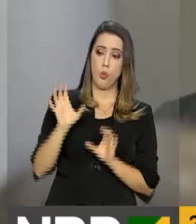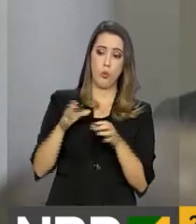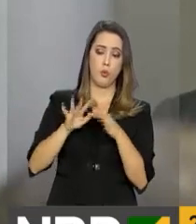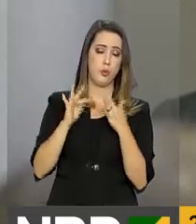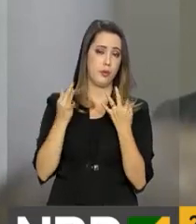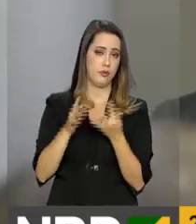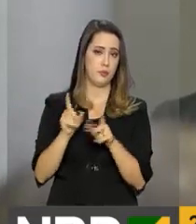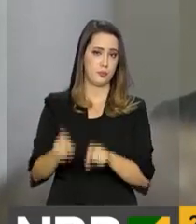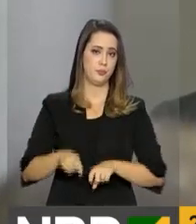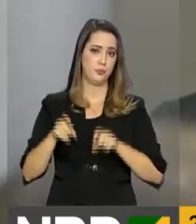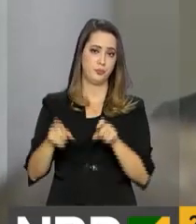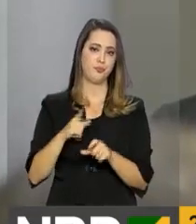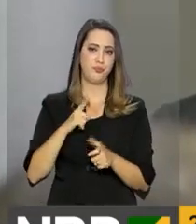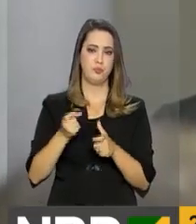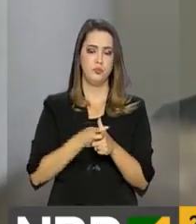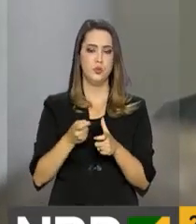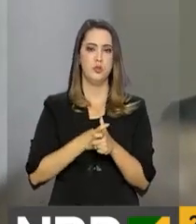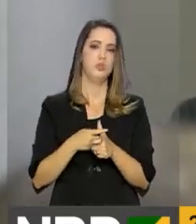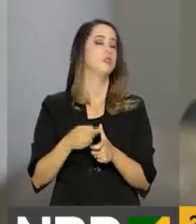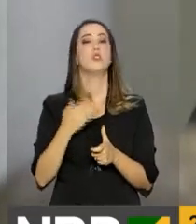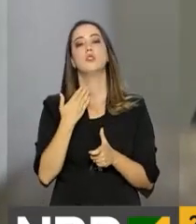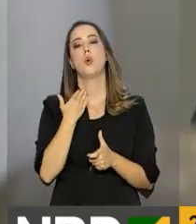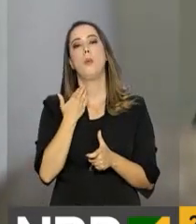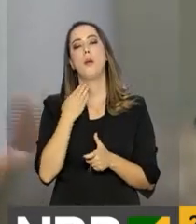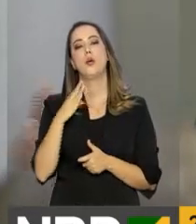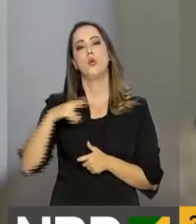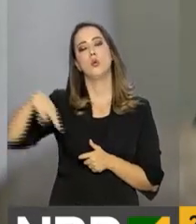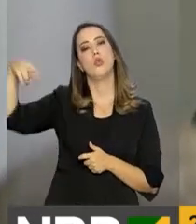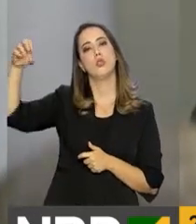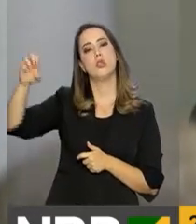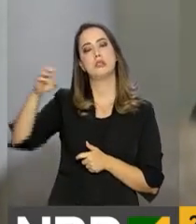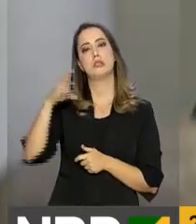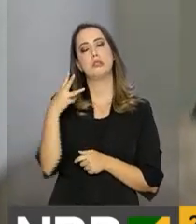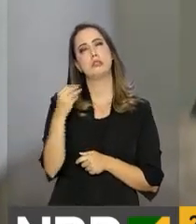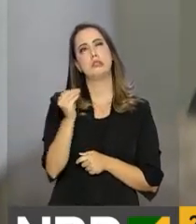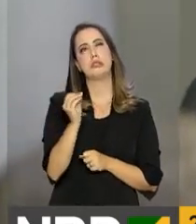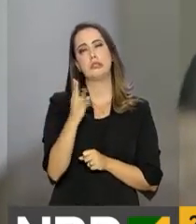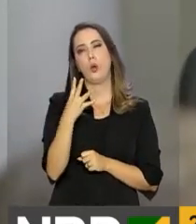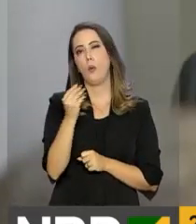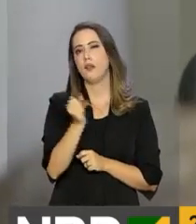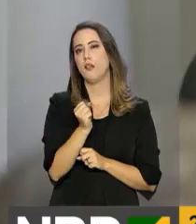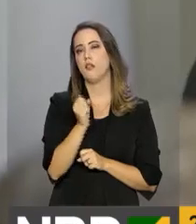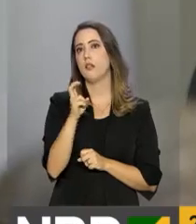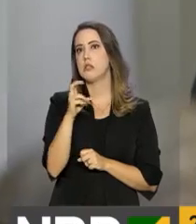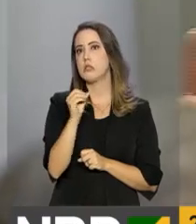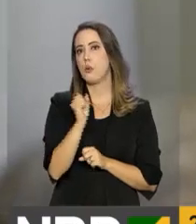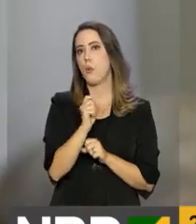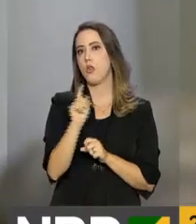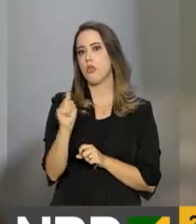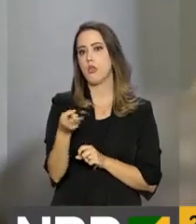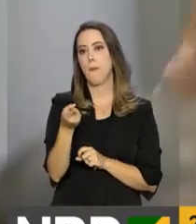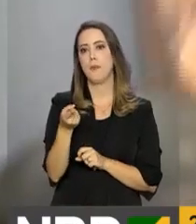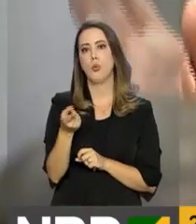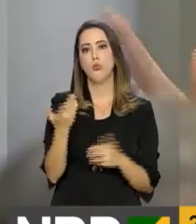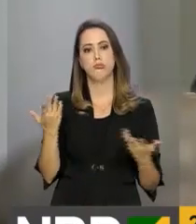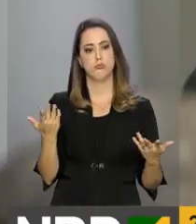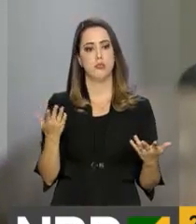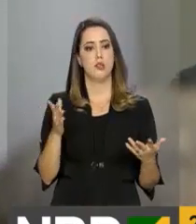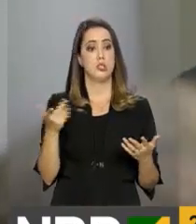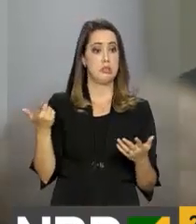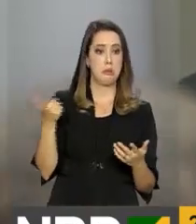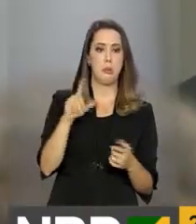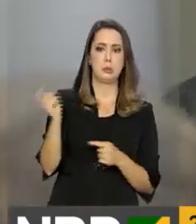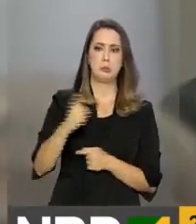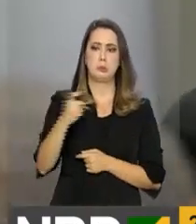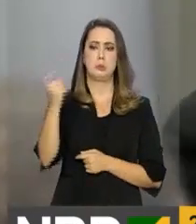familiares, eles tinham débitos com o Banco do Nordeste, começava com 30, 40, 50 mil reais, e acabava se transformando em 100, 150, o sujeito não conseguia